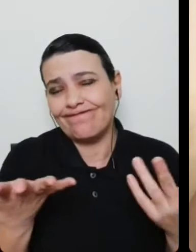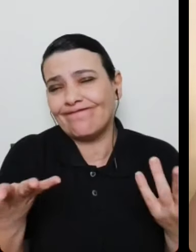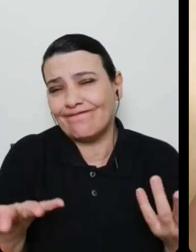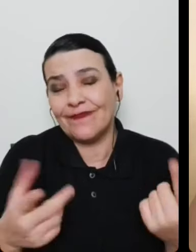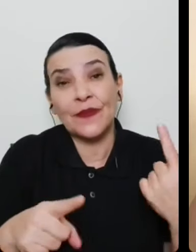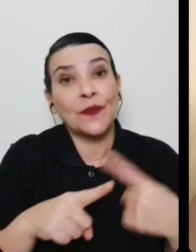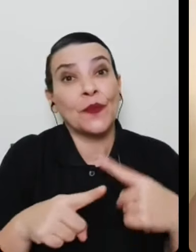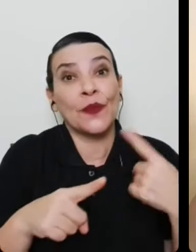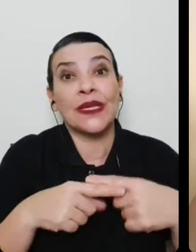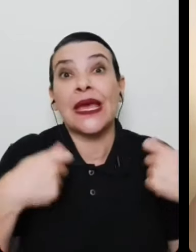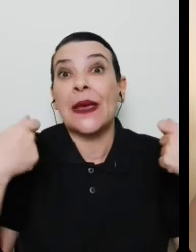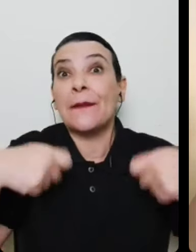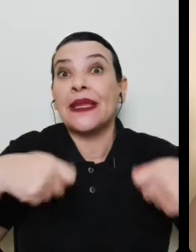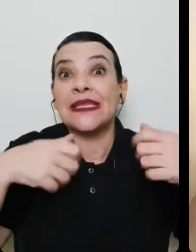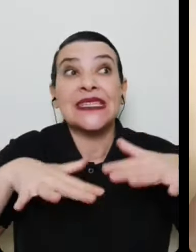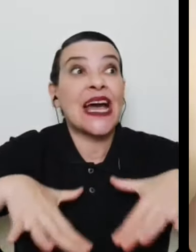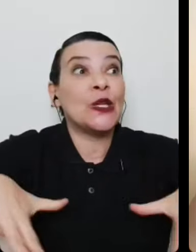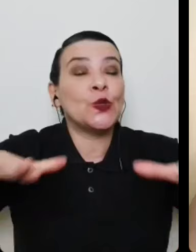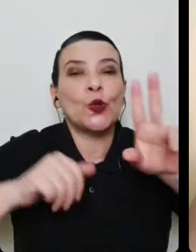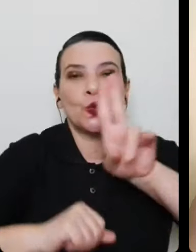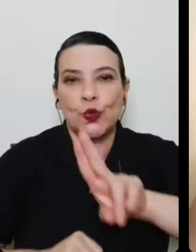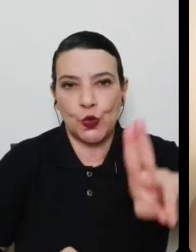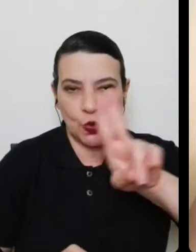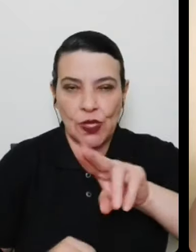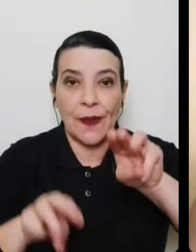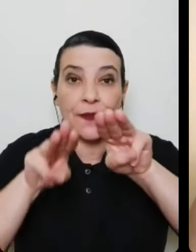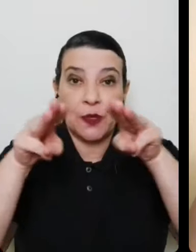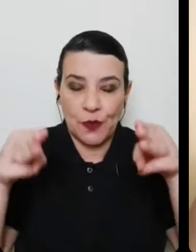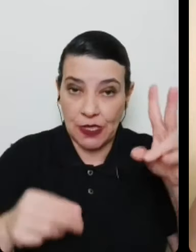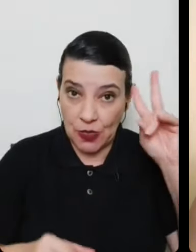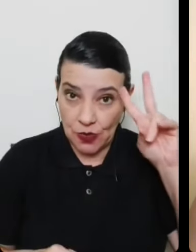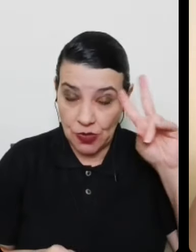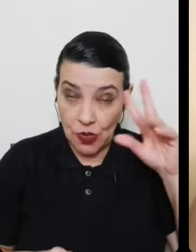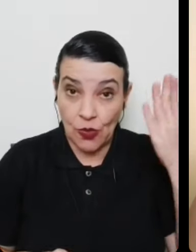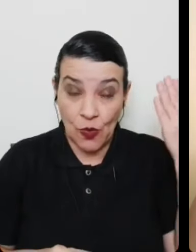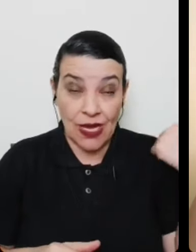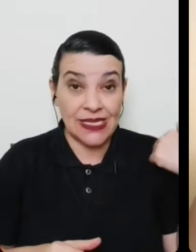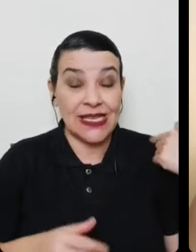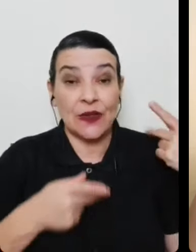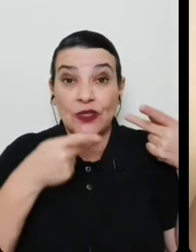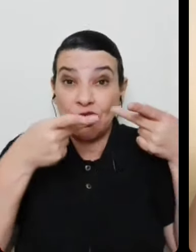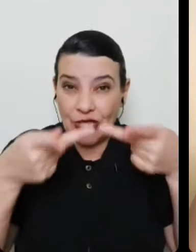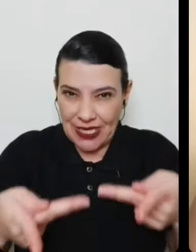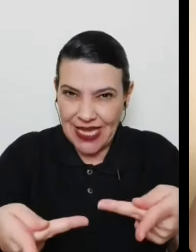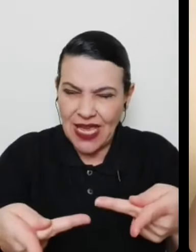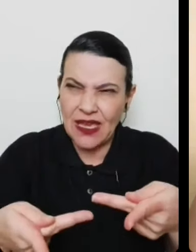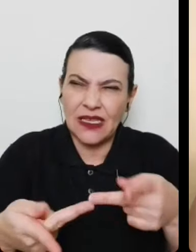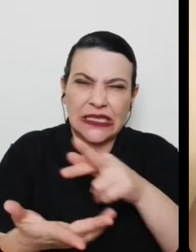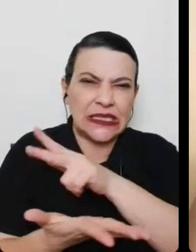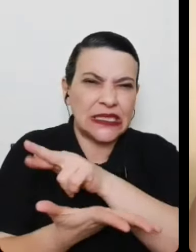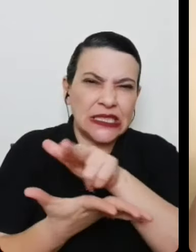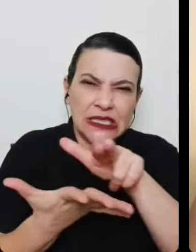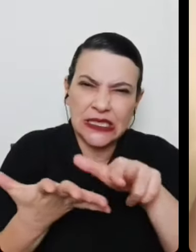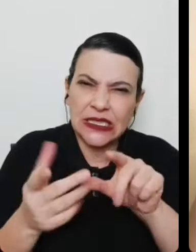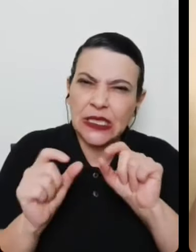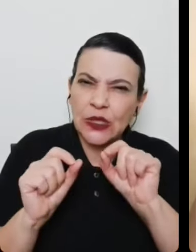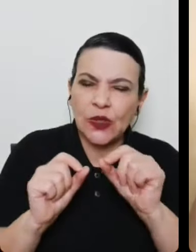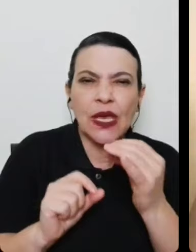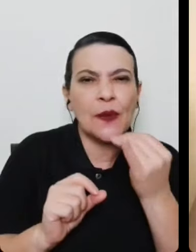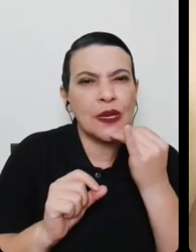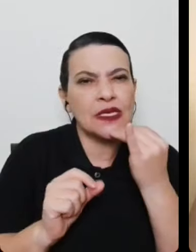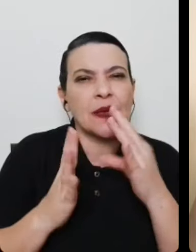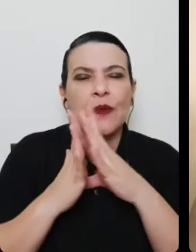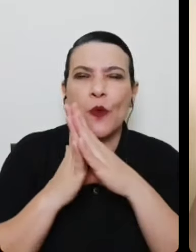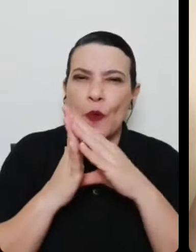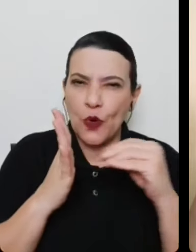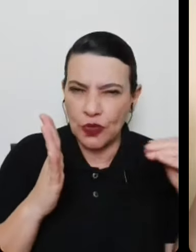fique funcional. Por exemplo, no Museu Histórico, quando eu cheguei, muitas das reproduções que estão lá já